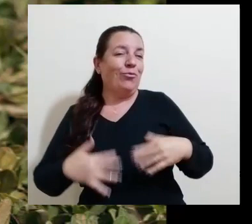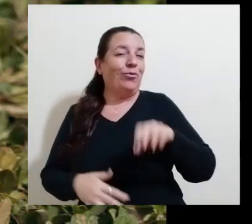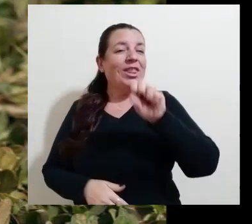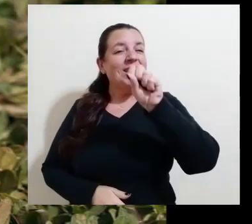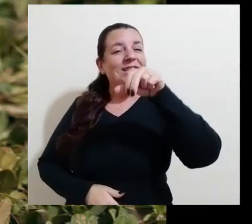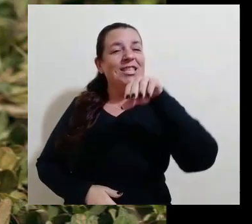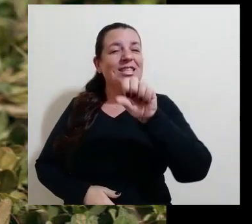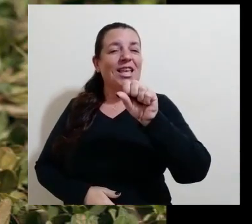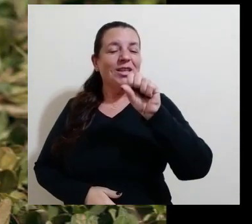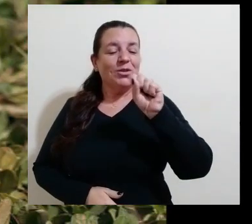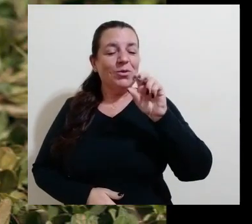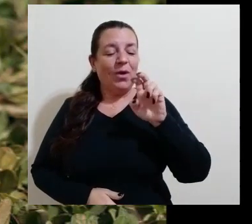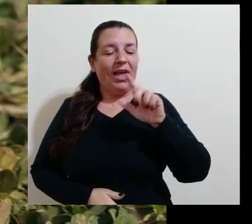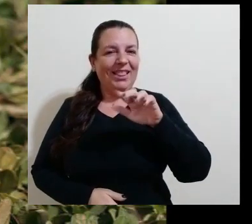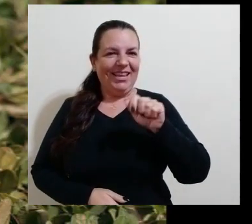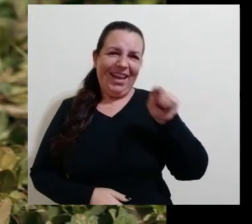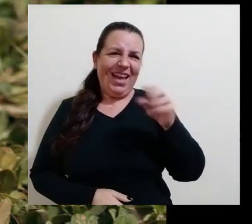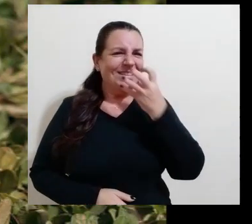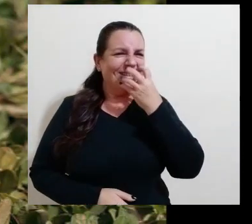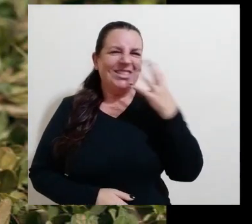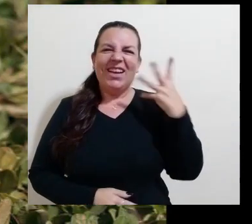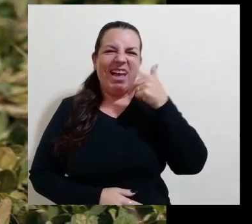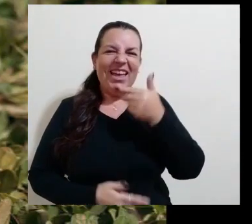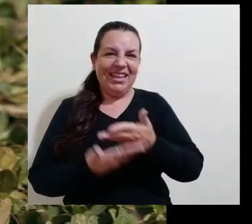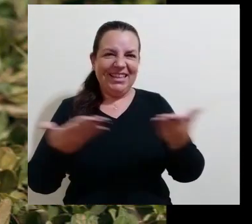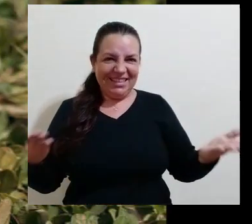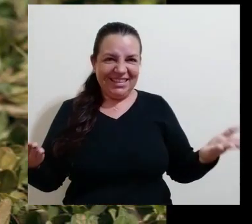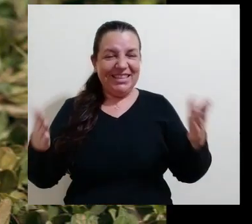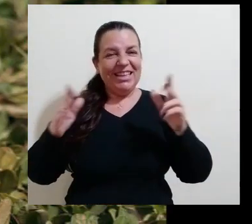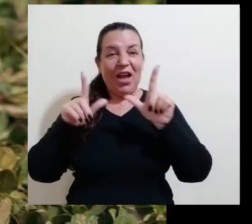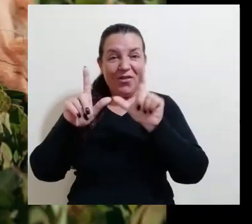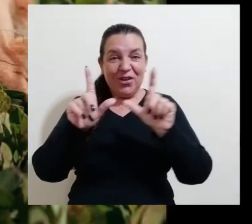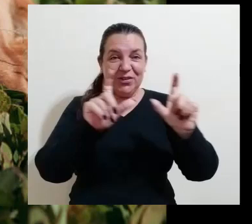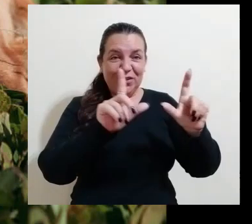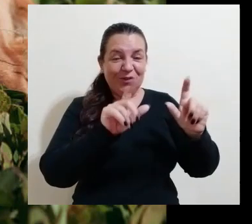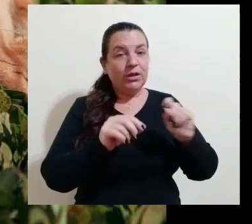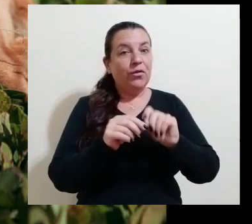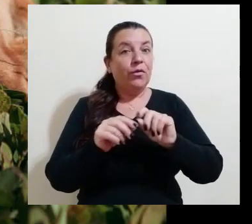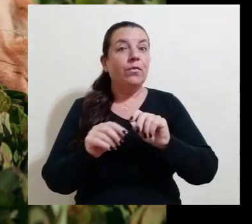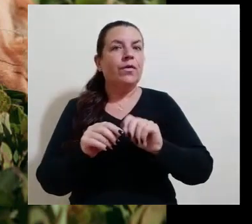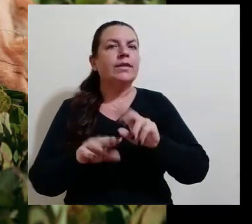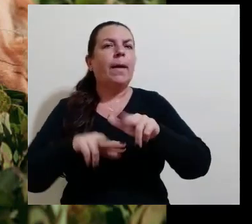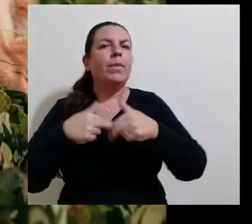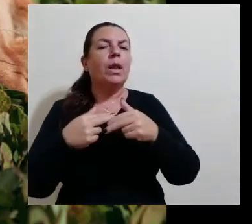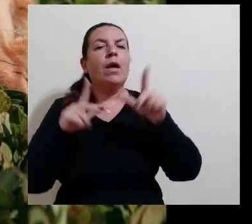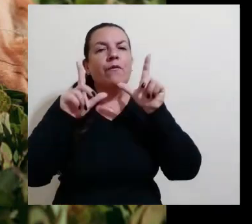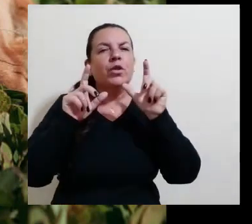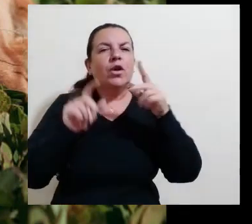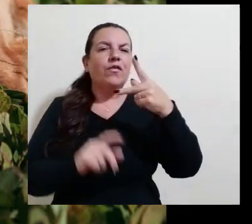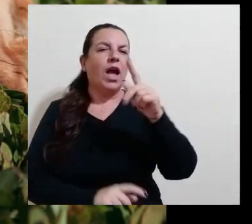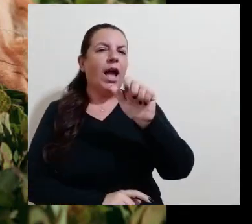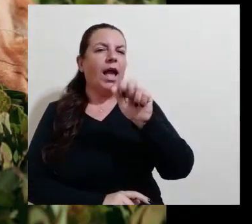senhorita serena essa cachorrinha linda que tá passando aí nas fotos fotos produzidas pela karine